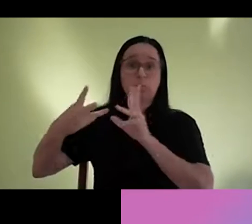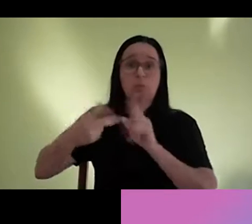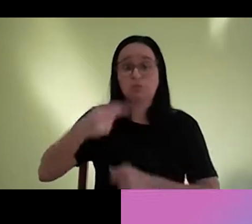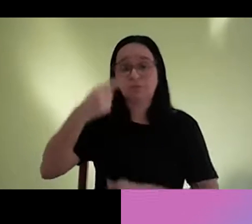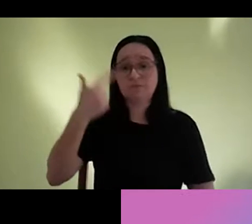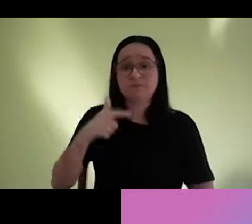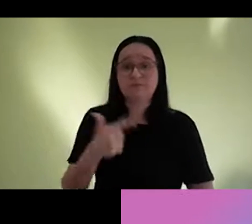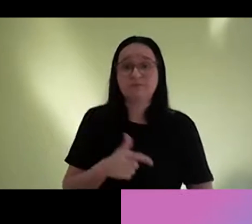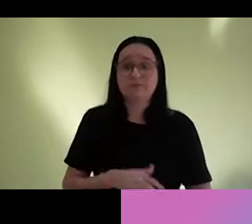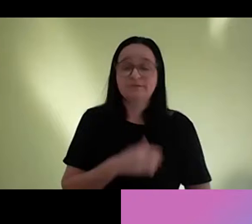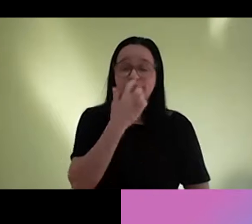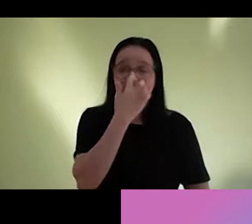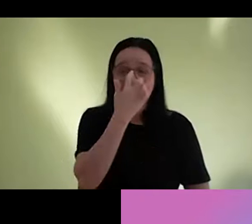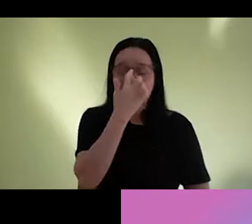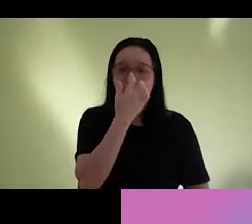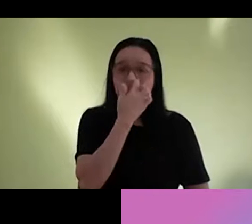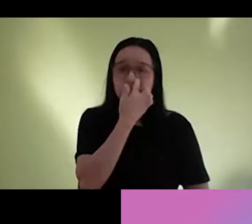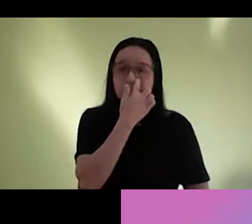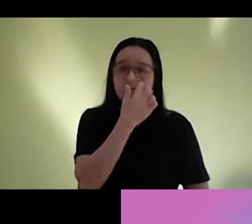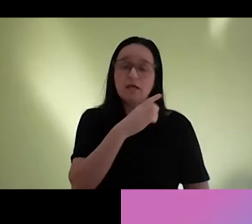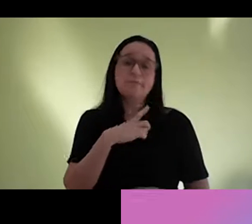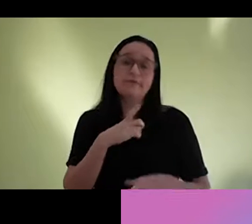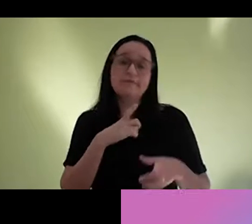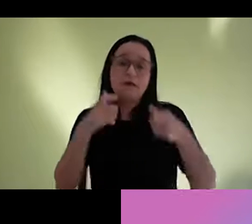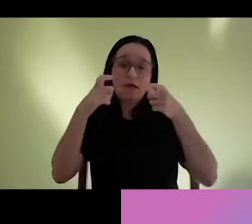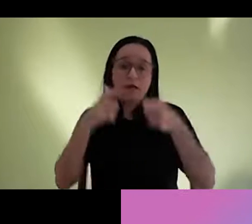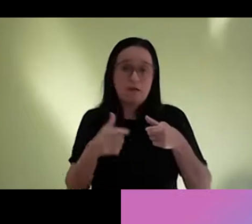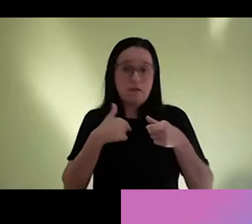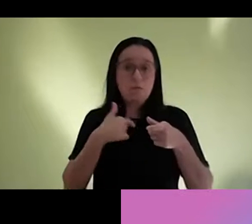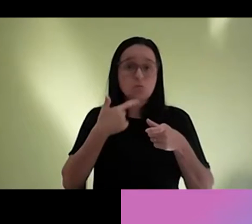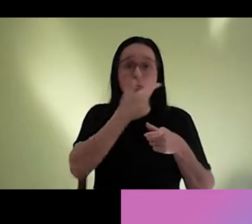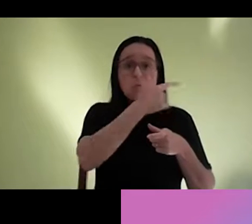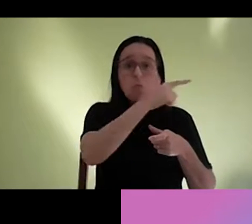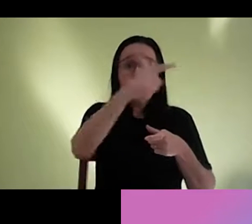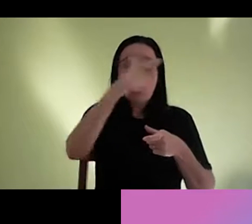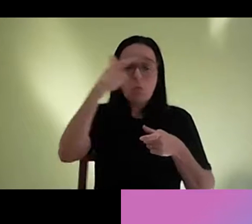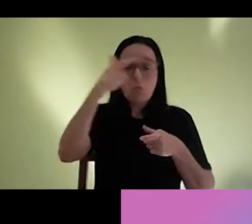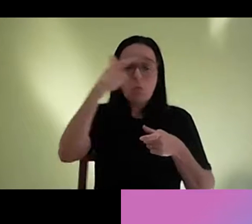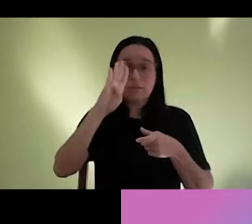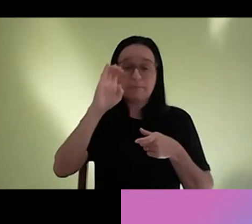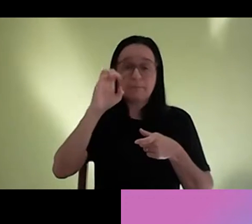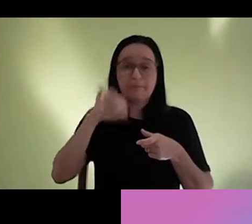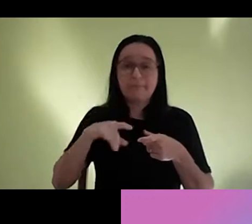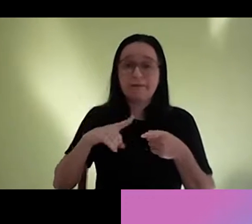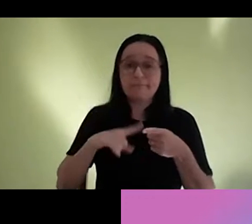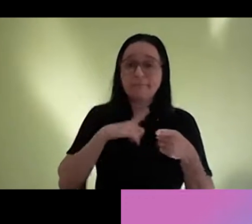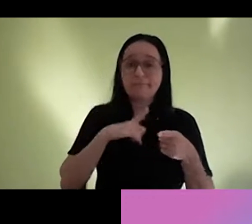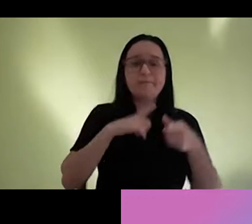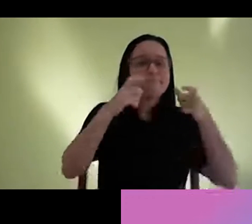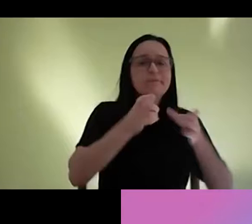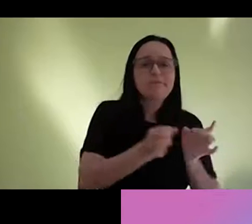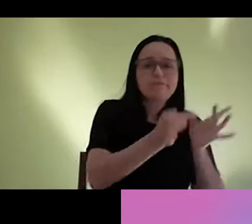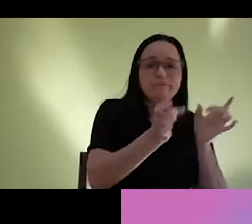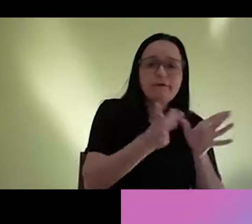né Tati a gente tem não só a unidade que eu estou gente tem muita coisa tem a unidade de vendas tem a parte de